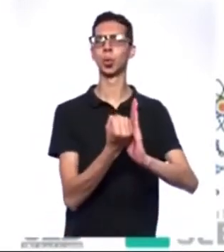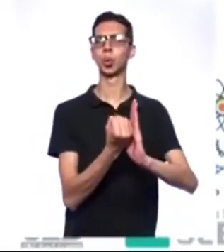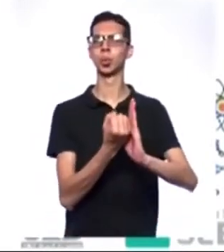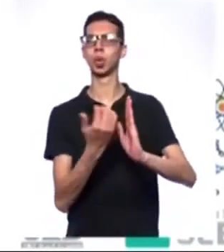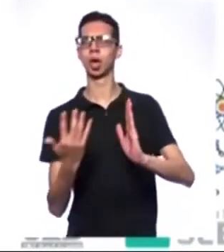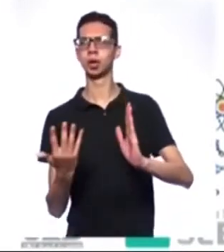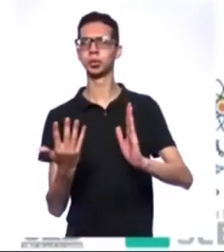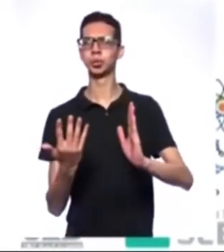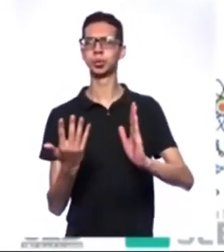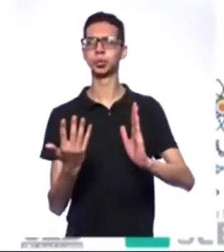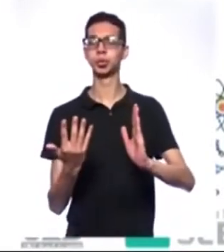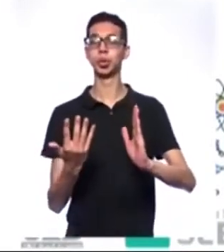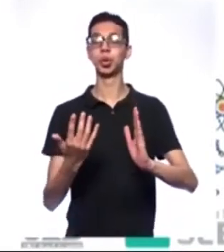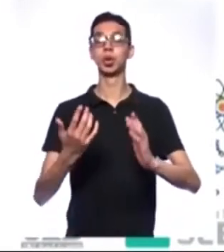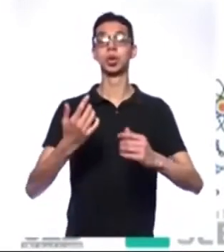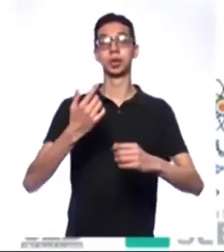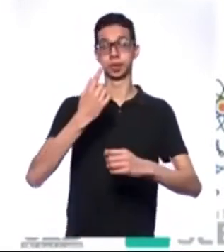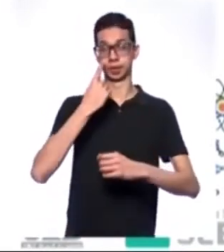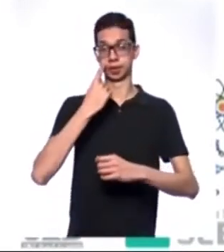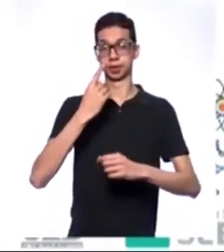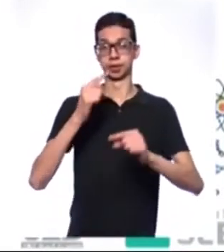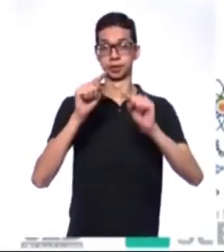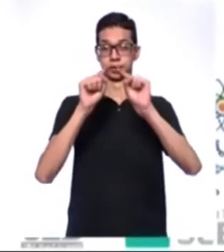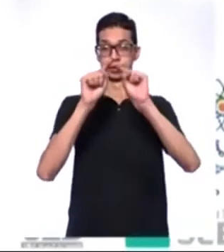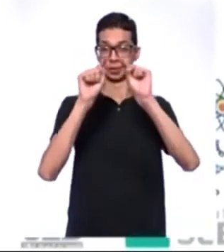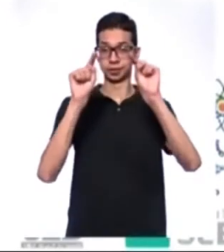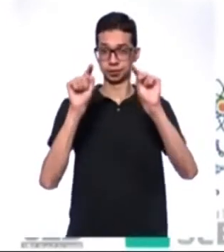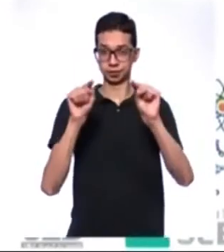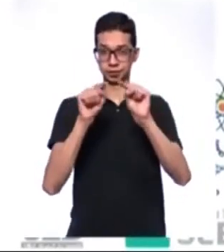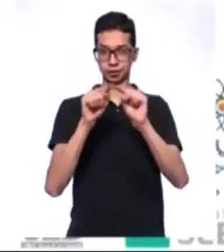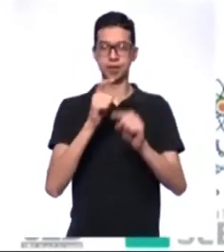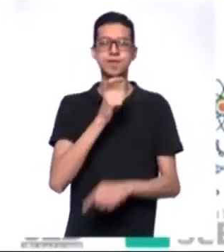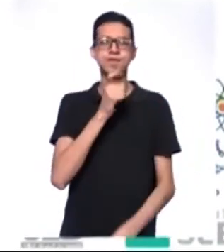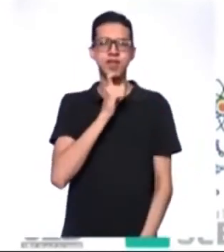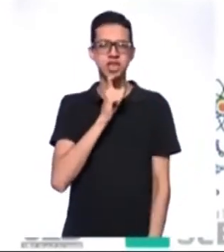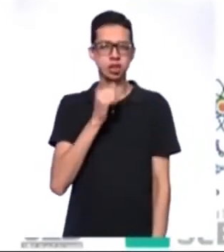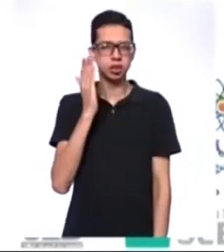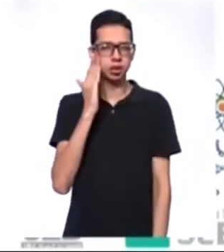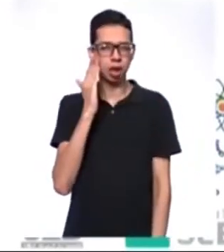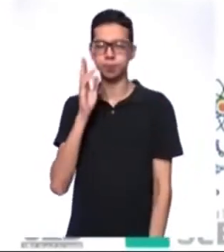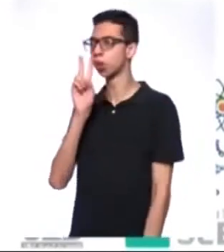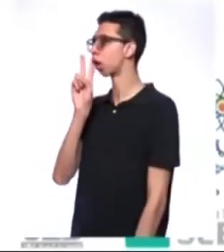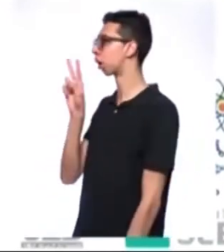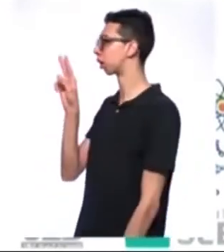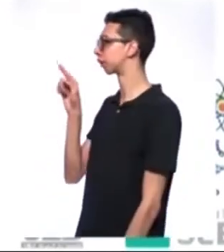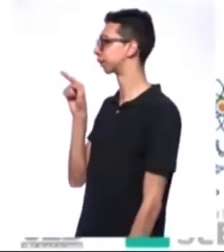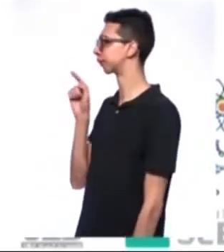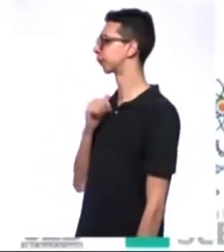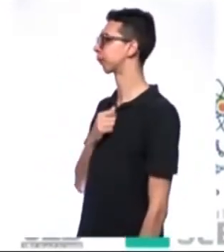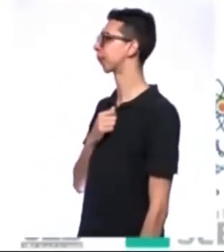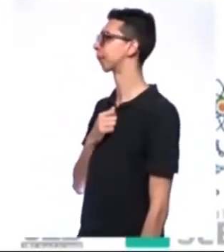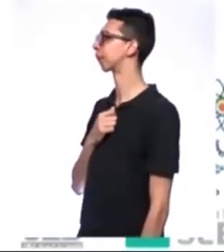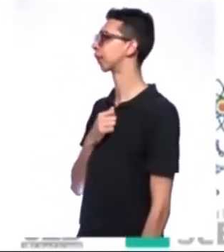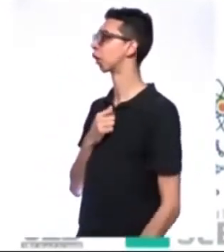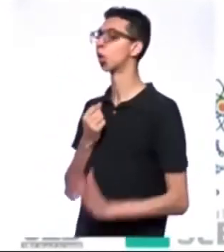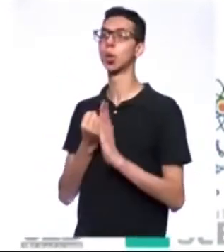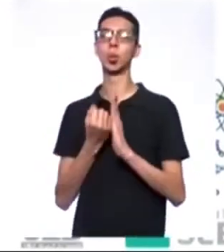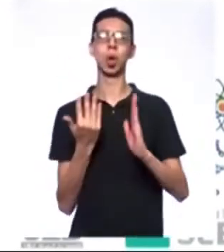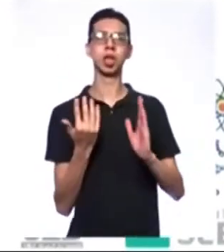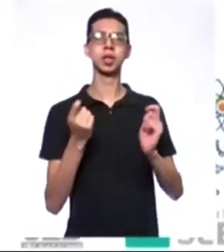para permutar vai quantos bloquinhos sabe esse bloquinho Verde quantos bloquinhos eu tenho para permutar